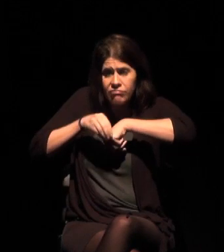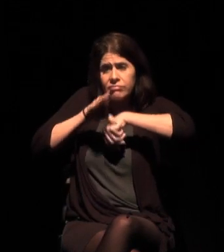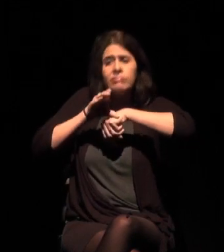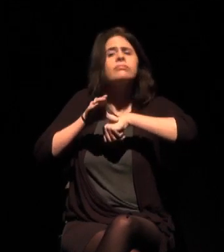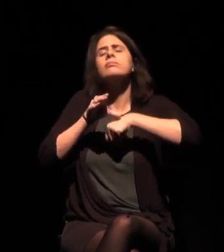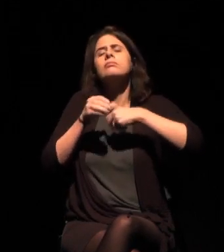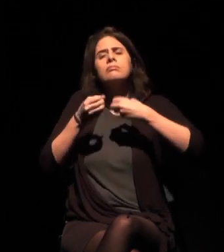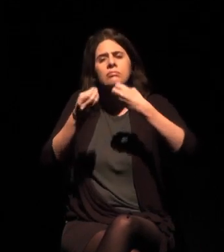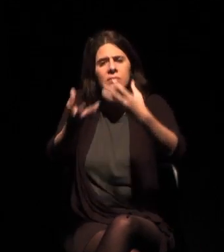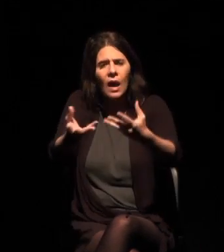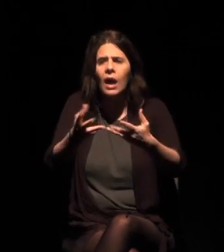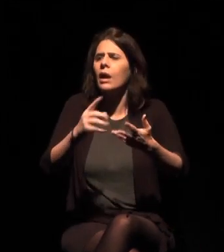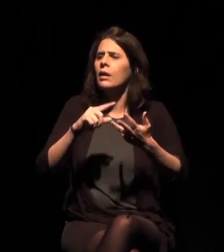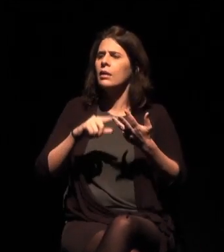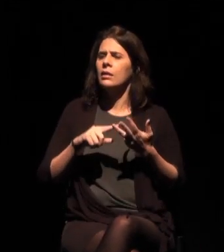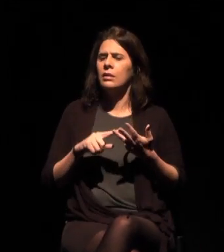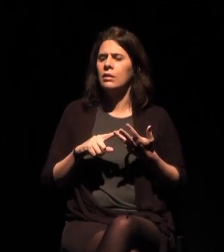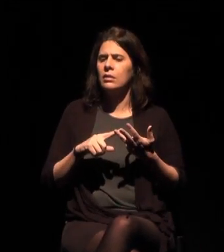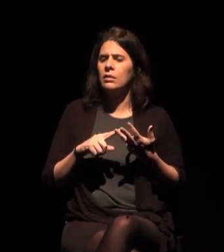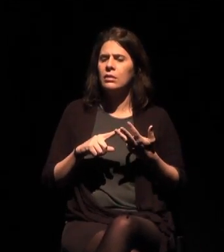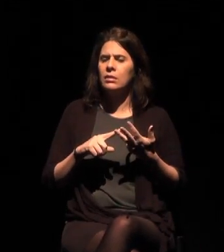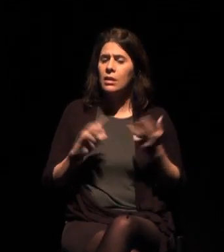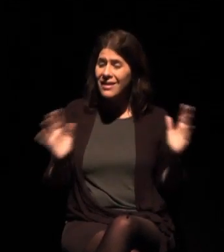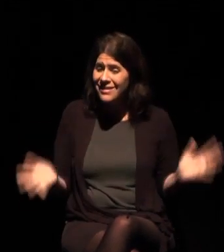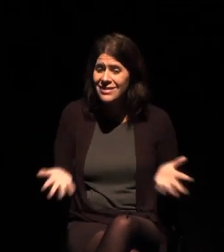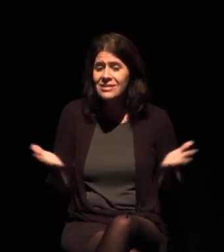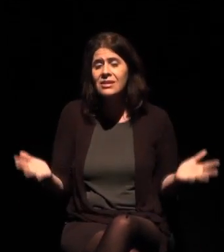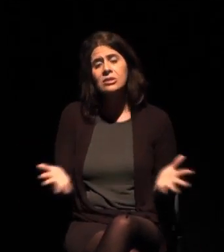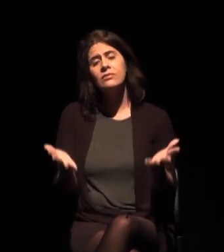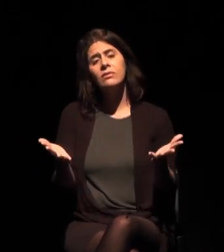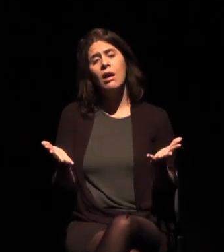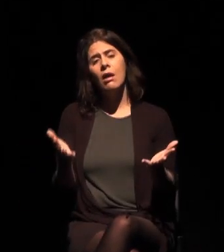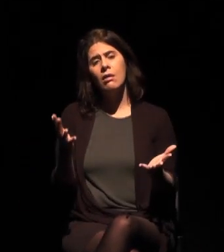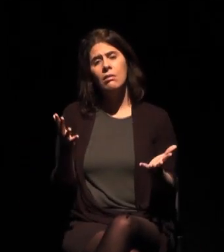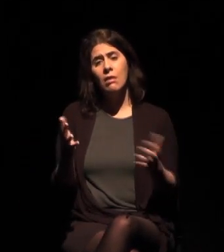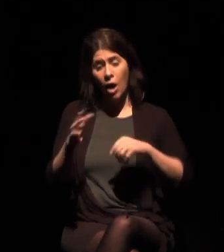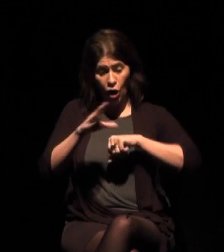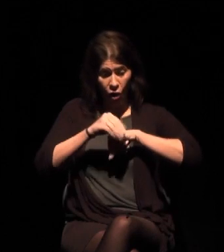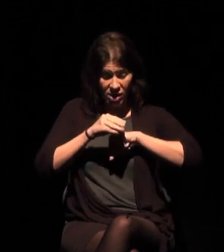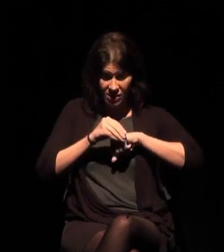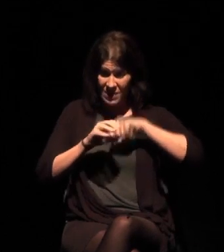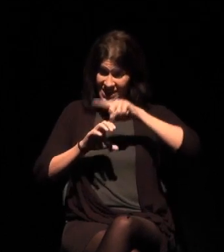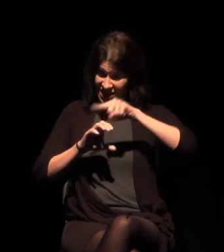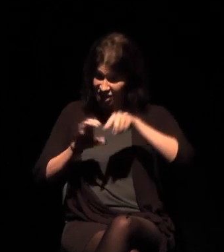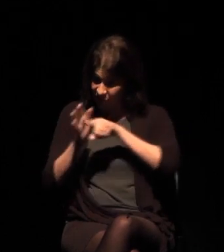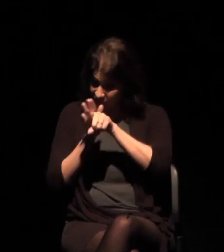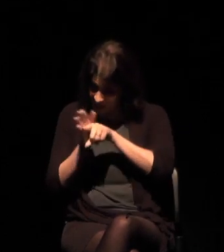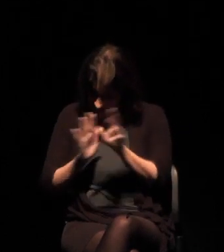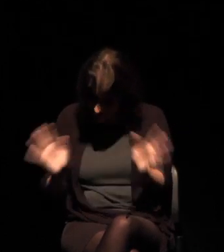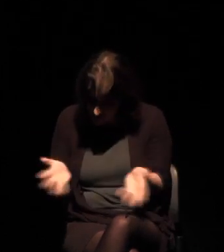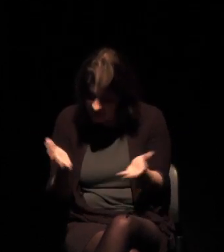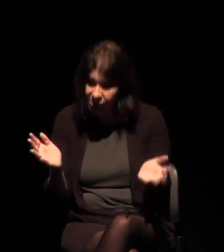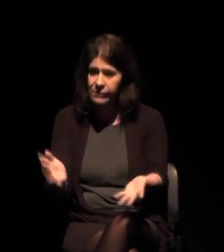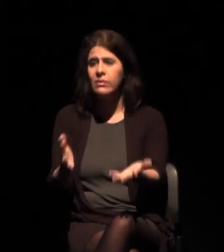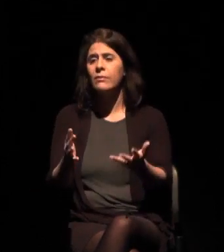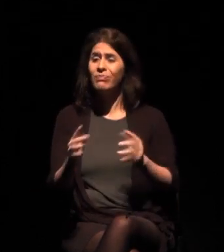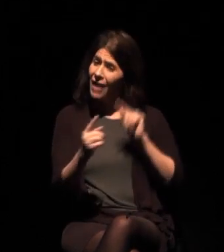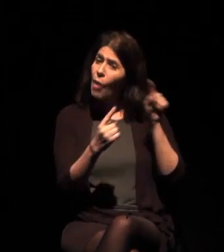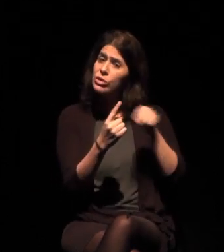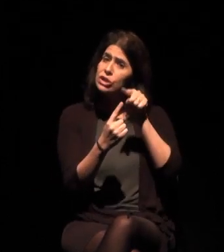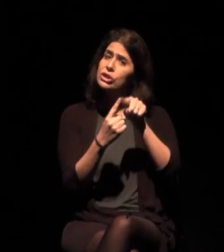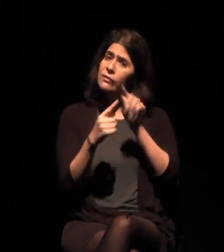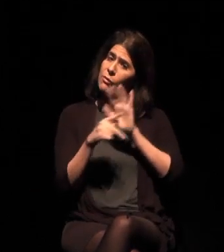e produzir ao mesmo tempo conhecimento científico essas foram sempre as missões